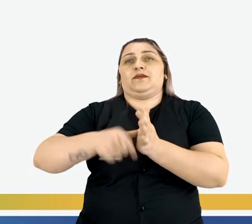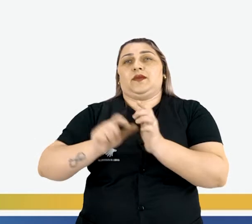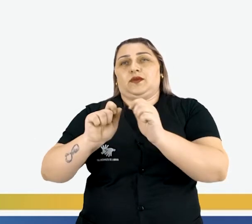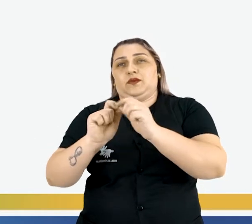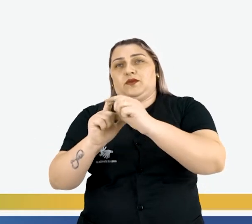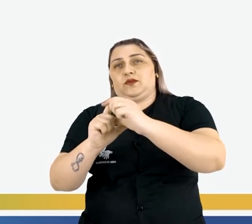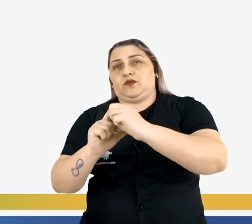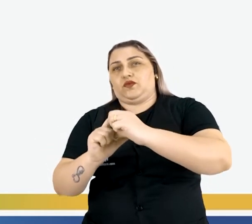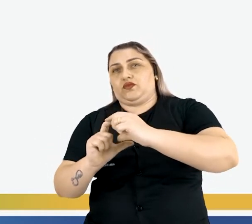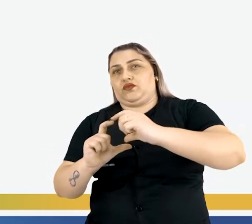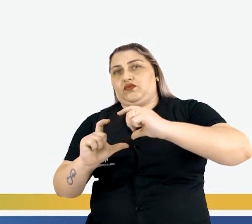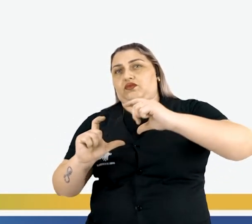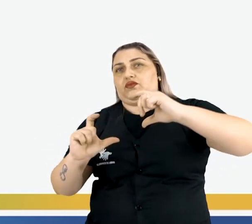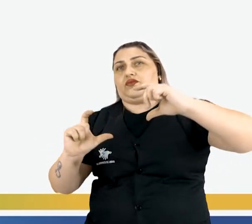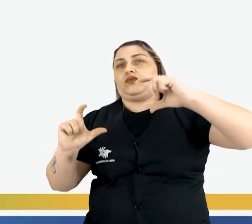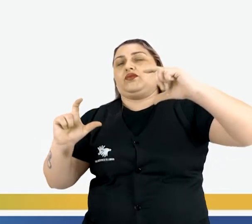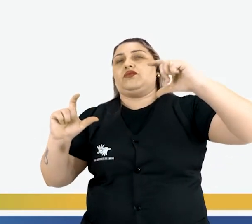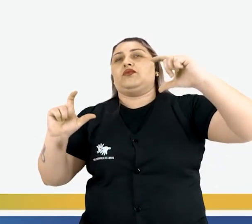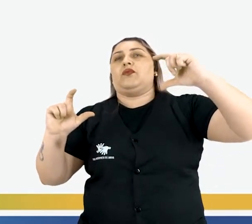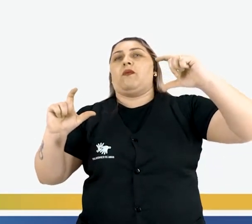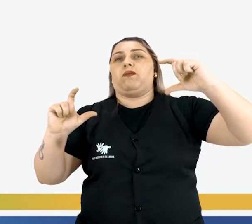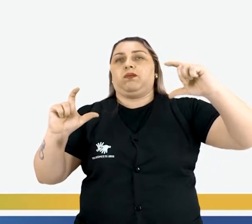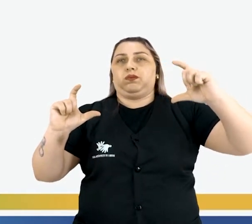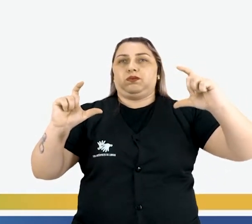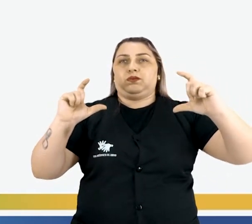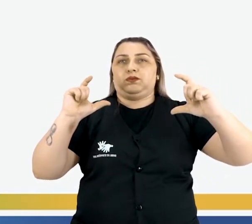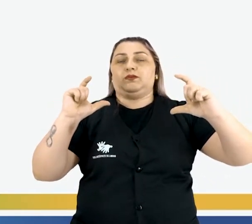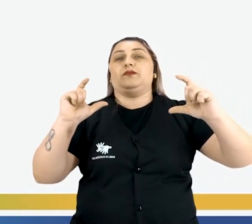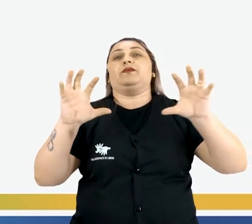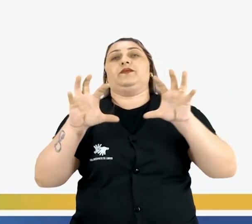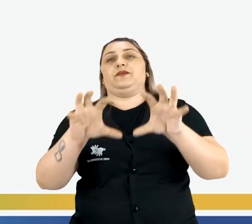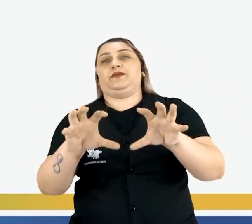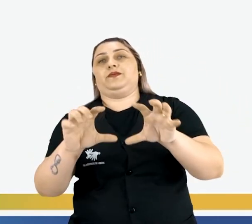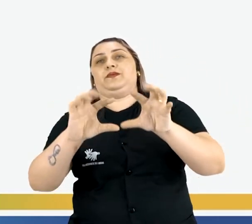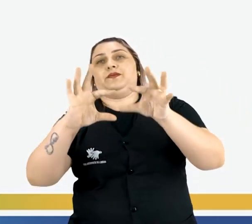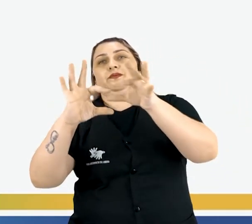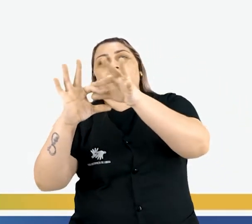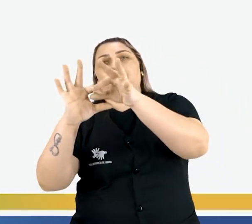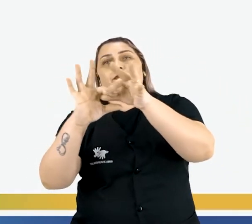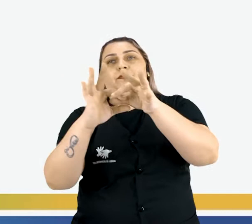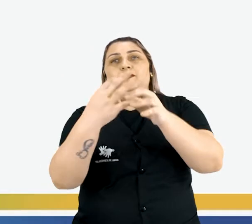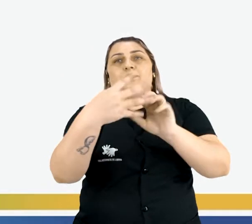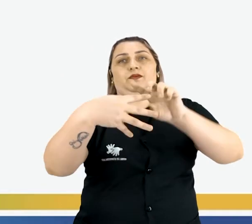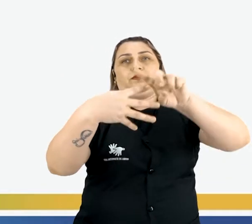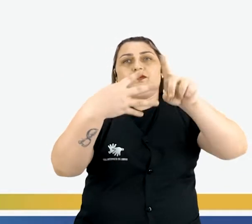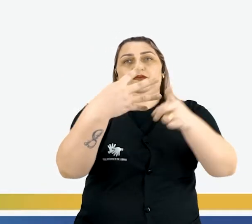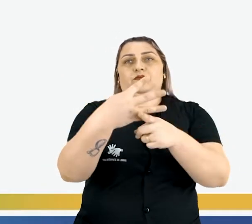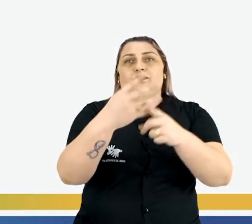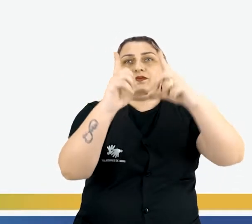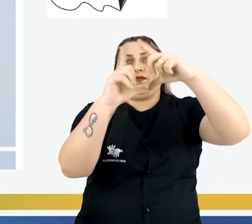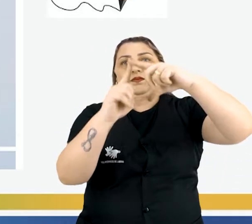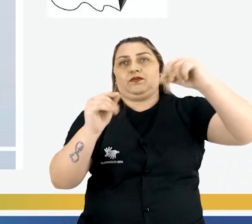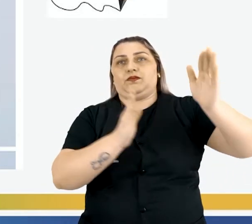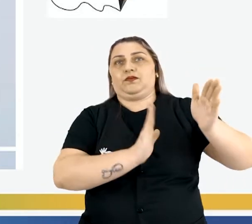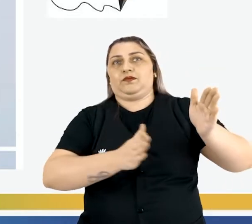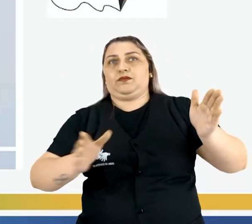novo. Aí depois de crescer, aí fica cheia, e assim é o ciclo, as 4 fases da lua,